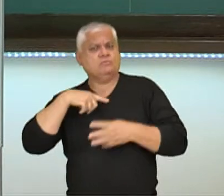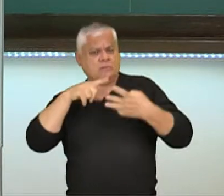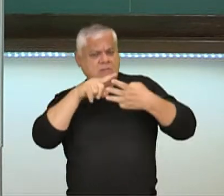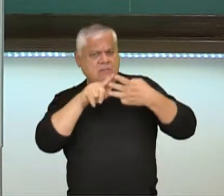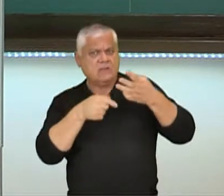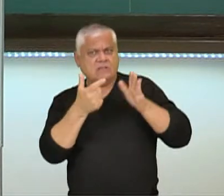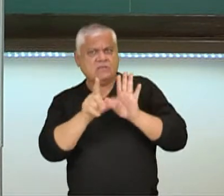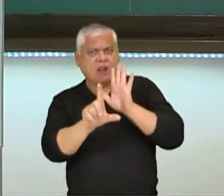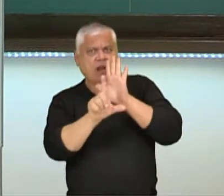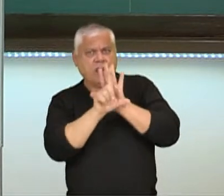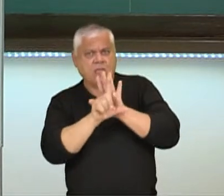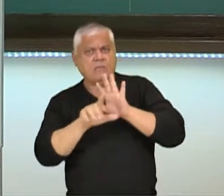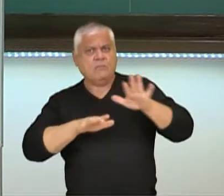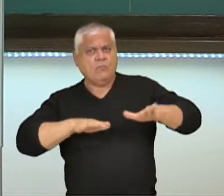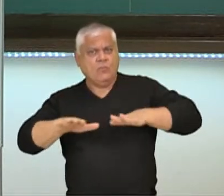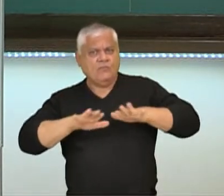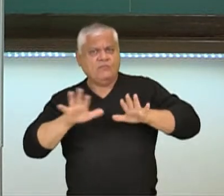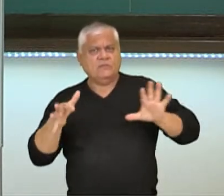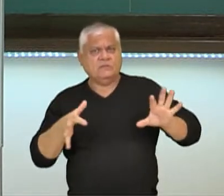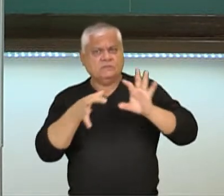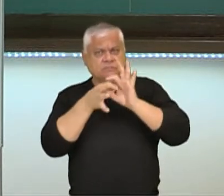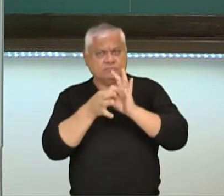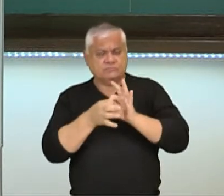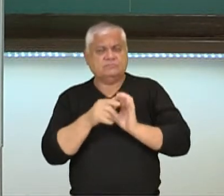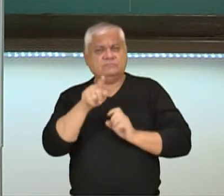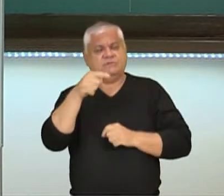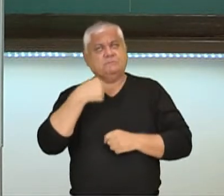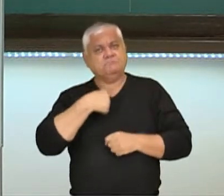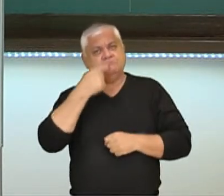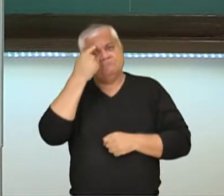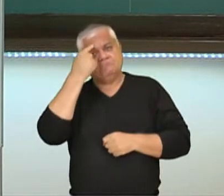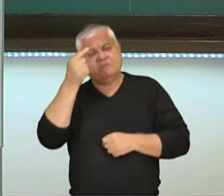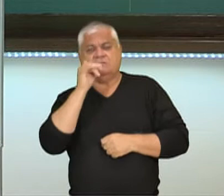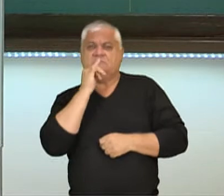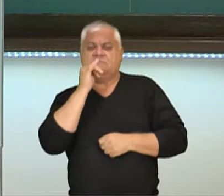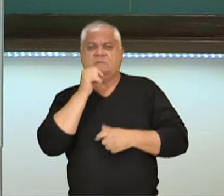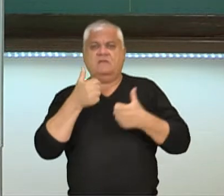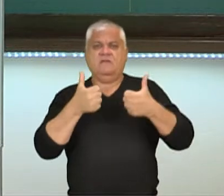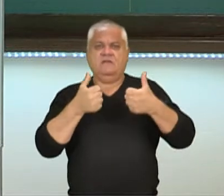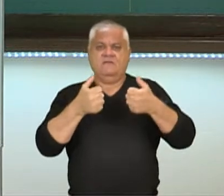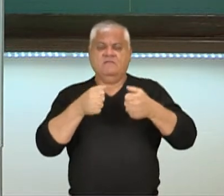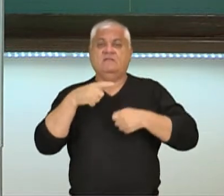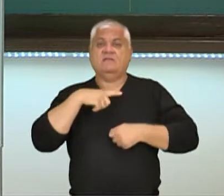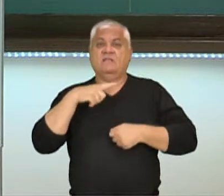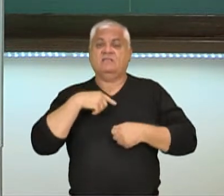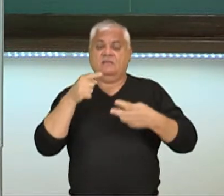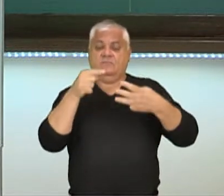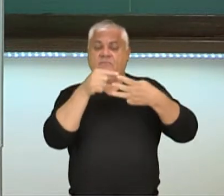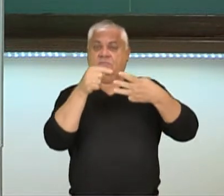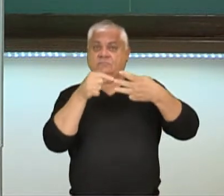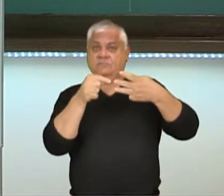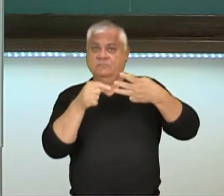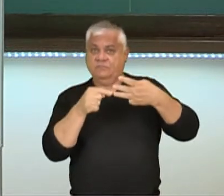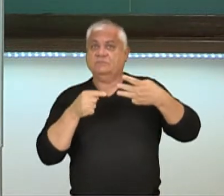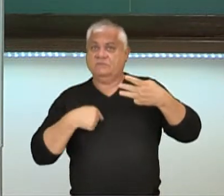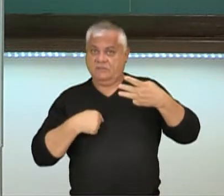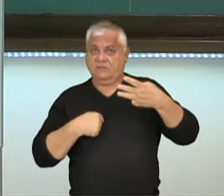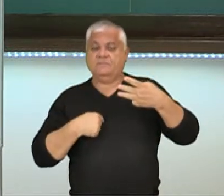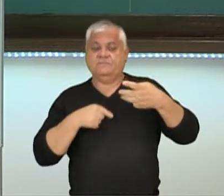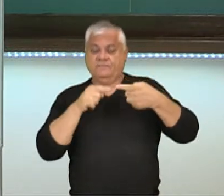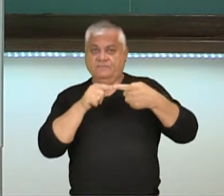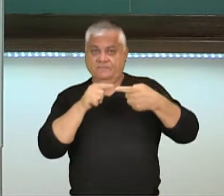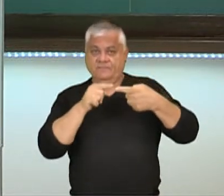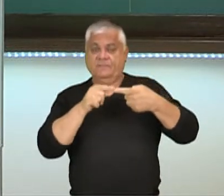estão atreladas aos movimentos, né? Você pode pensar que a física ela é dividida em 3 grandes ramos: a